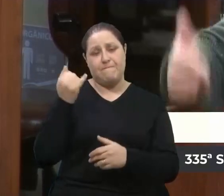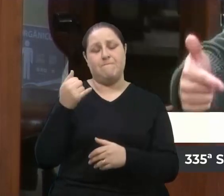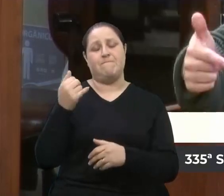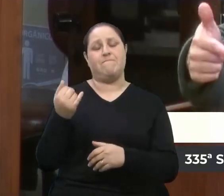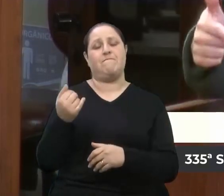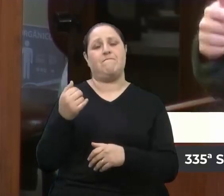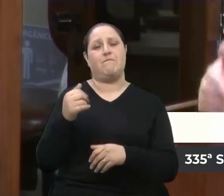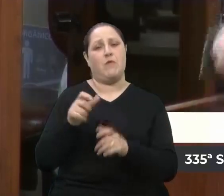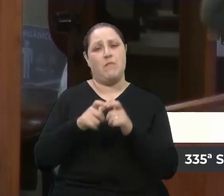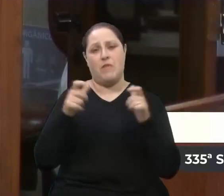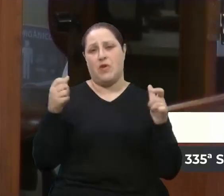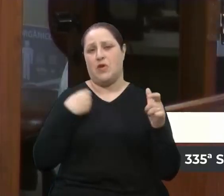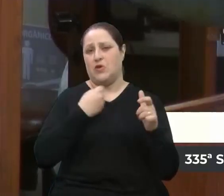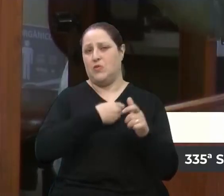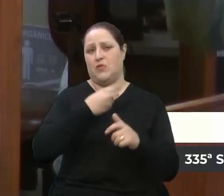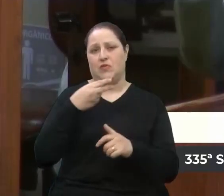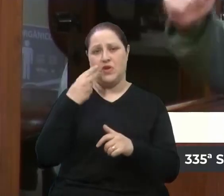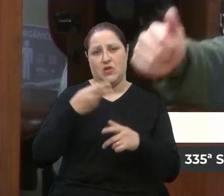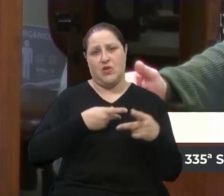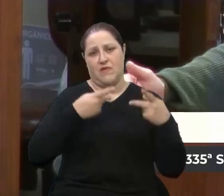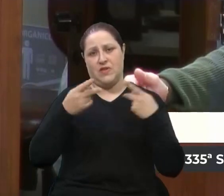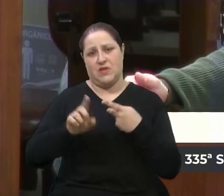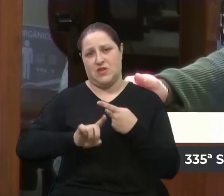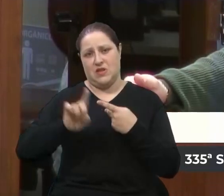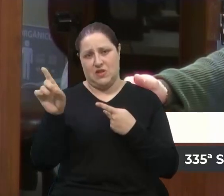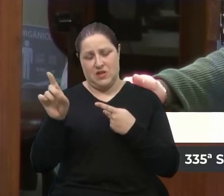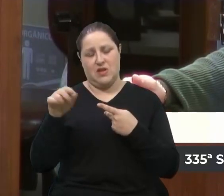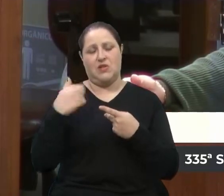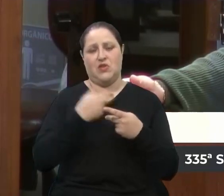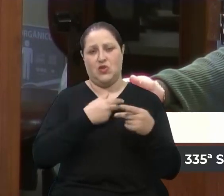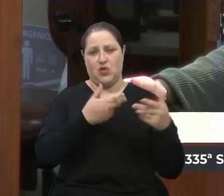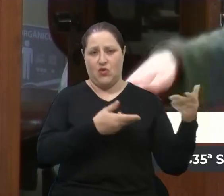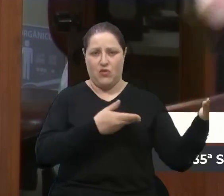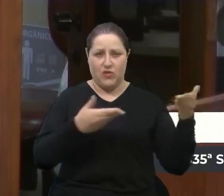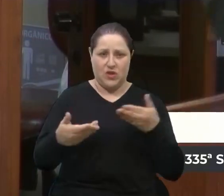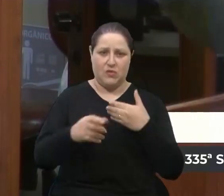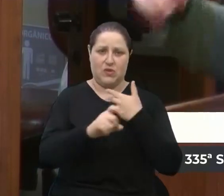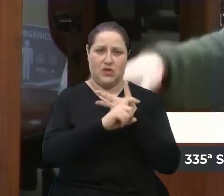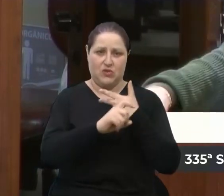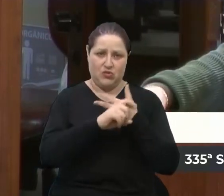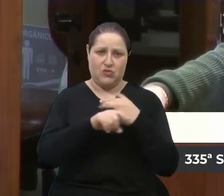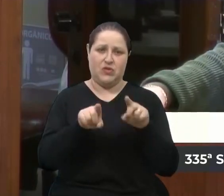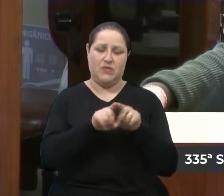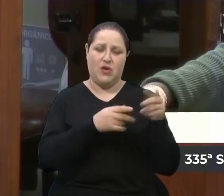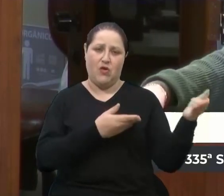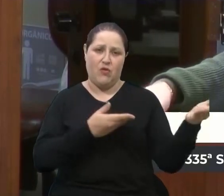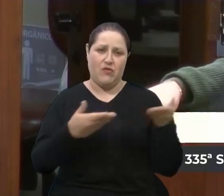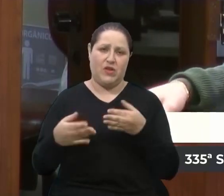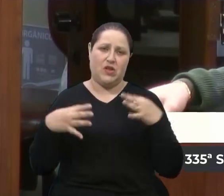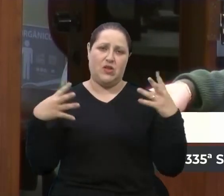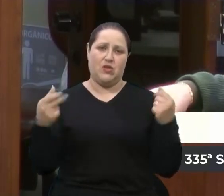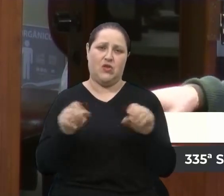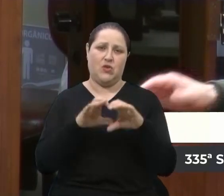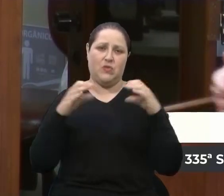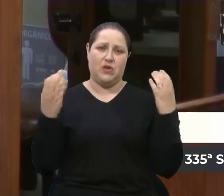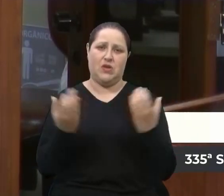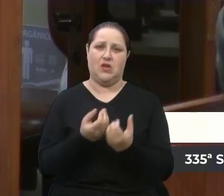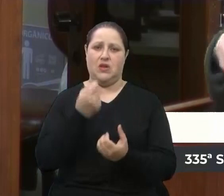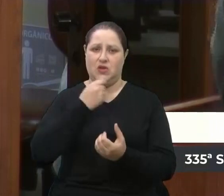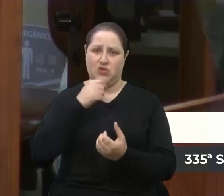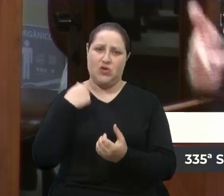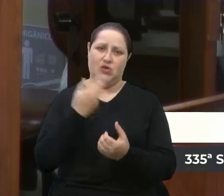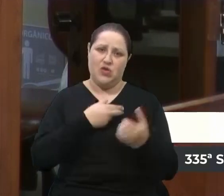número de vereadores. Nós estendemos convite ao Executivo e também estendemos a toda a comunidade caxiense. Vamos